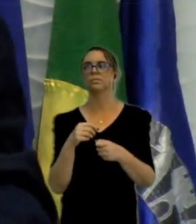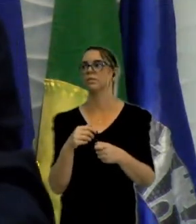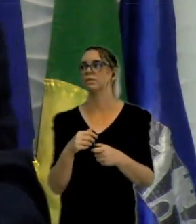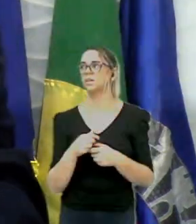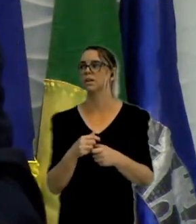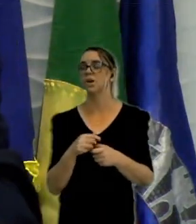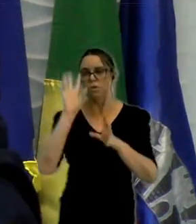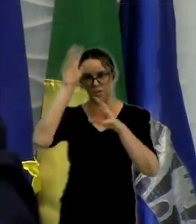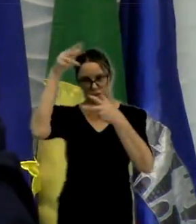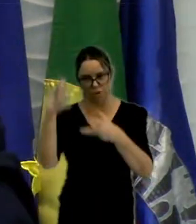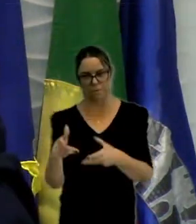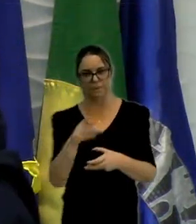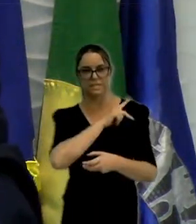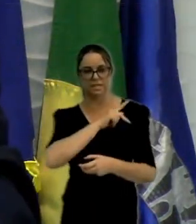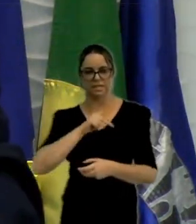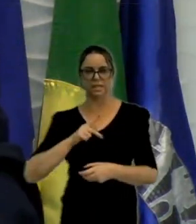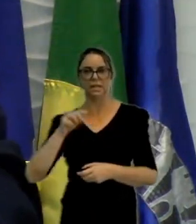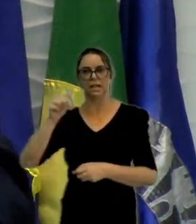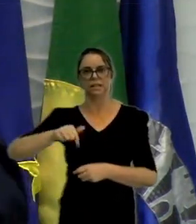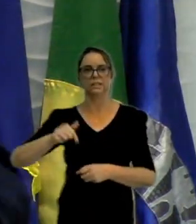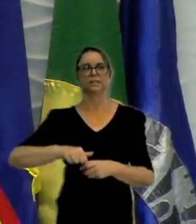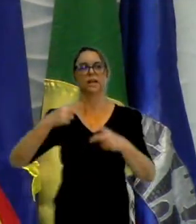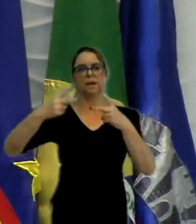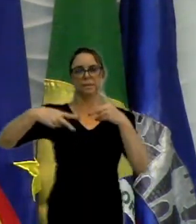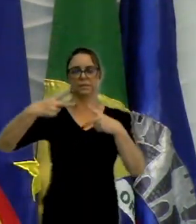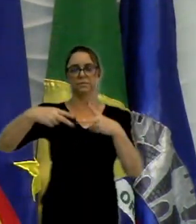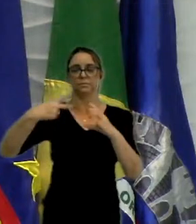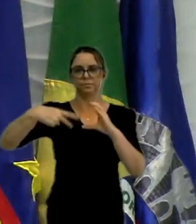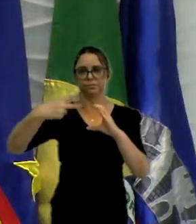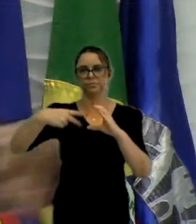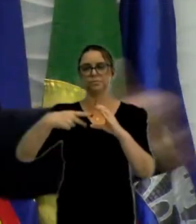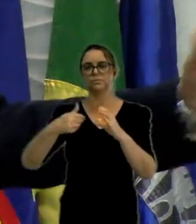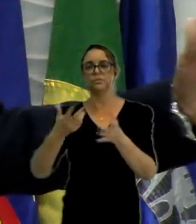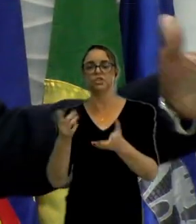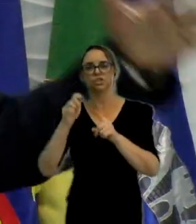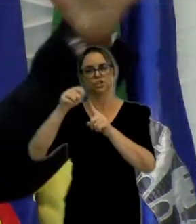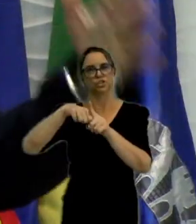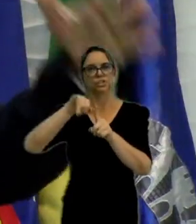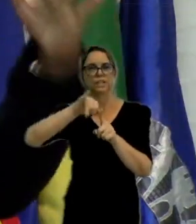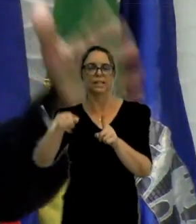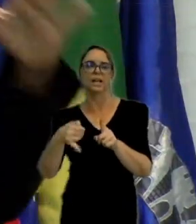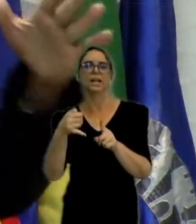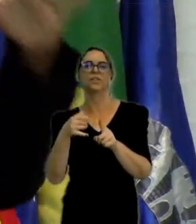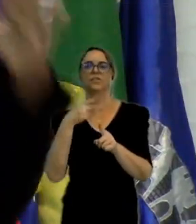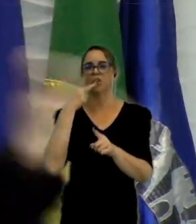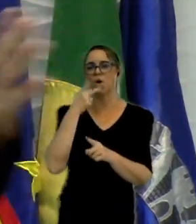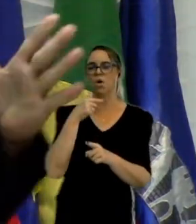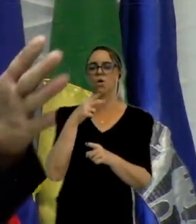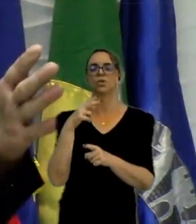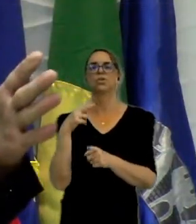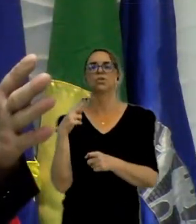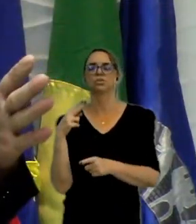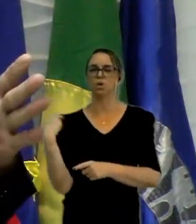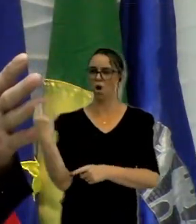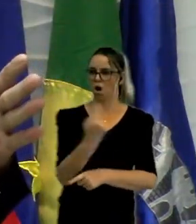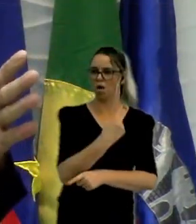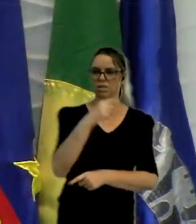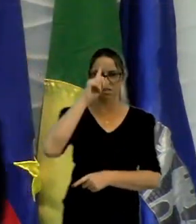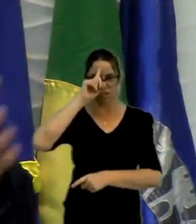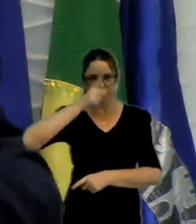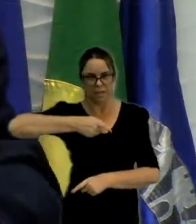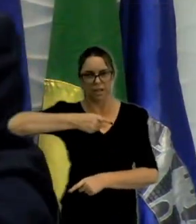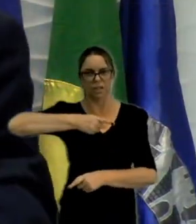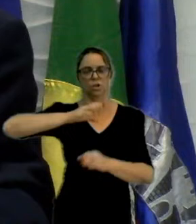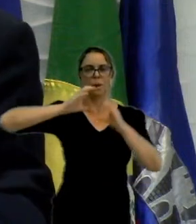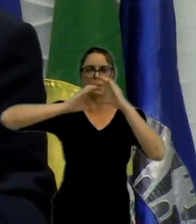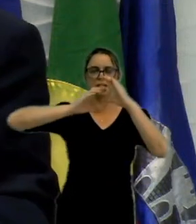senhor presidente dessa casa, em janeiro ele disse: quem manda na Compensa somos nós. Quem